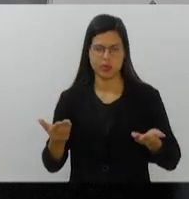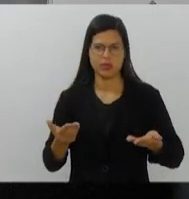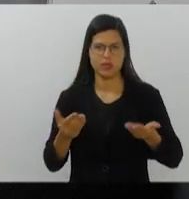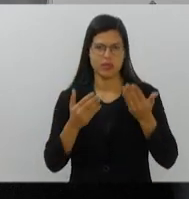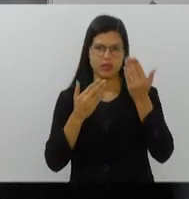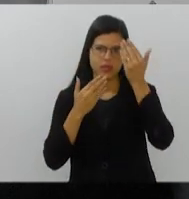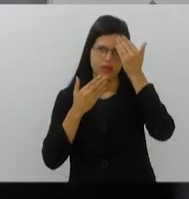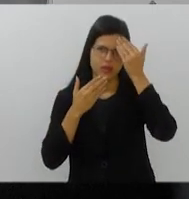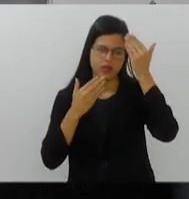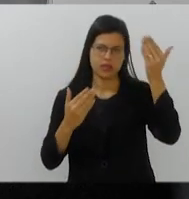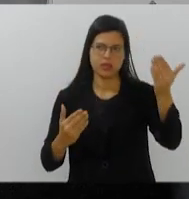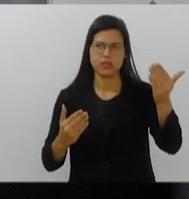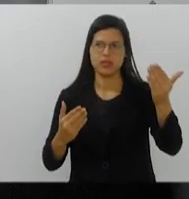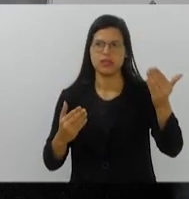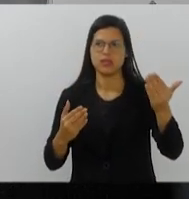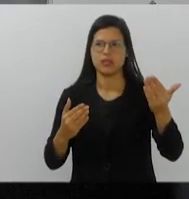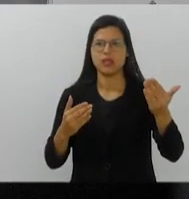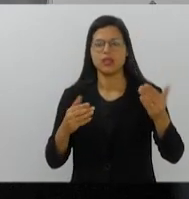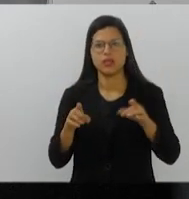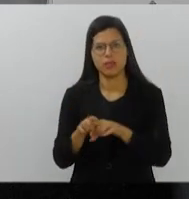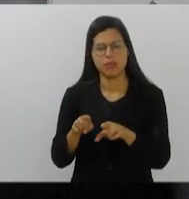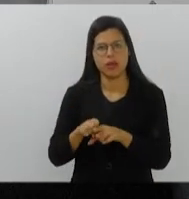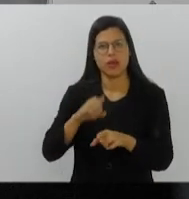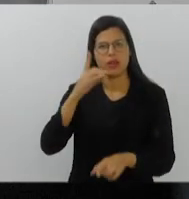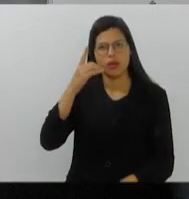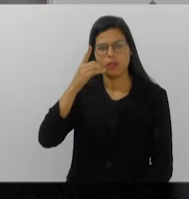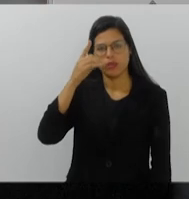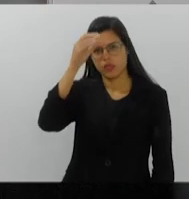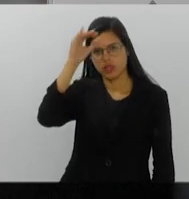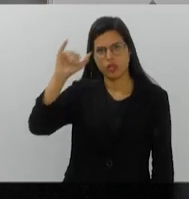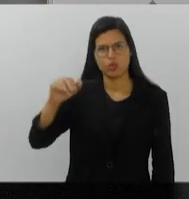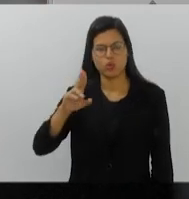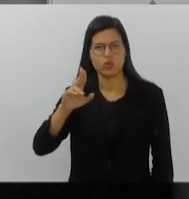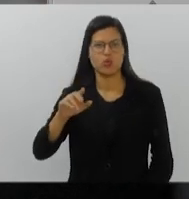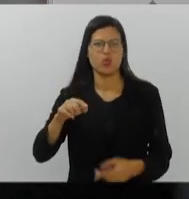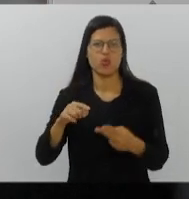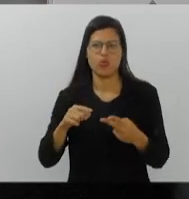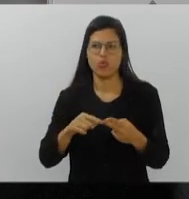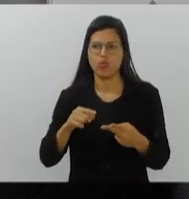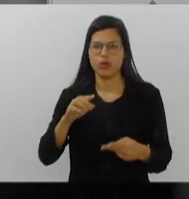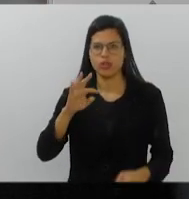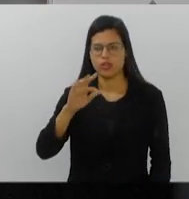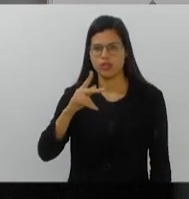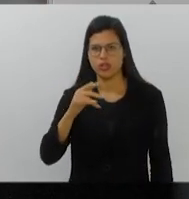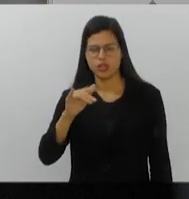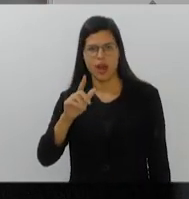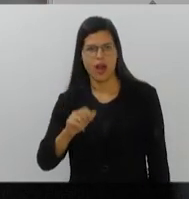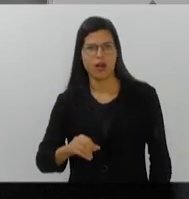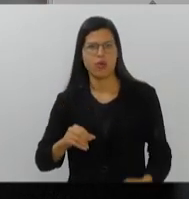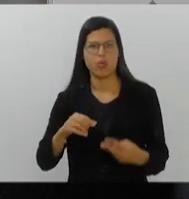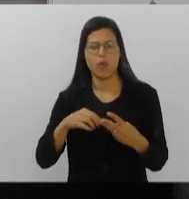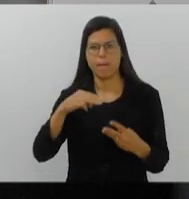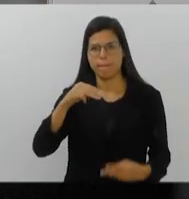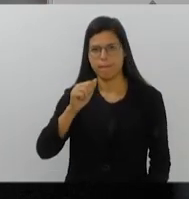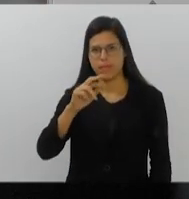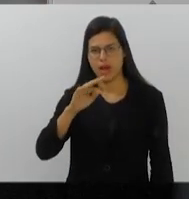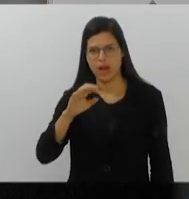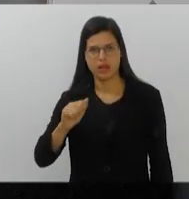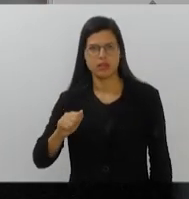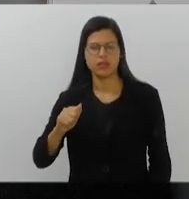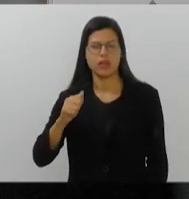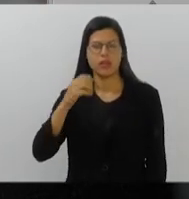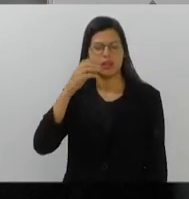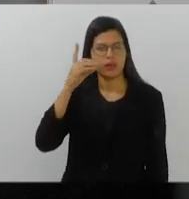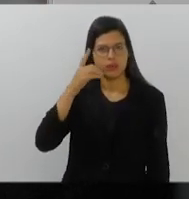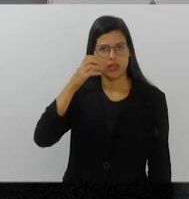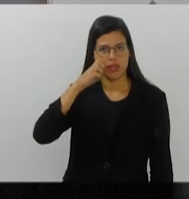então, pessoalmente, deputada Tia Ju, deputado Munir Neto, deputado Tiago Agliasso, deputada Marta Rocha, deputada Élica Takimoto,